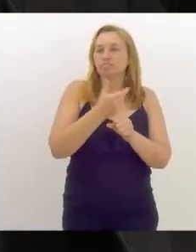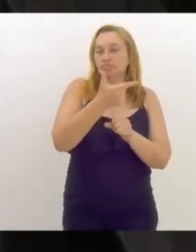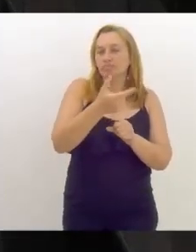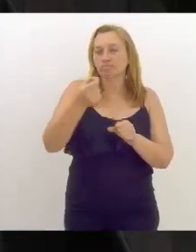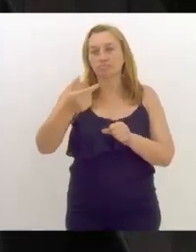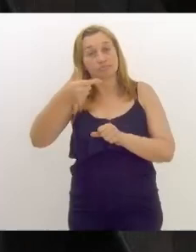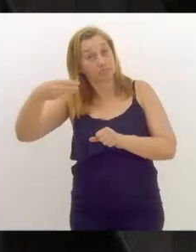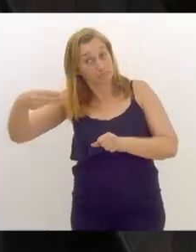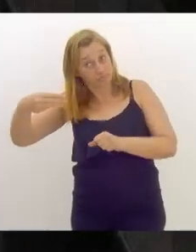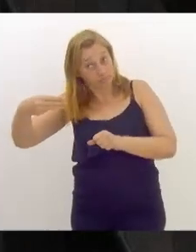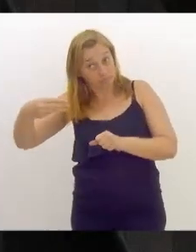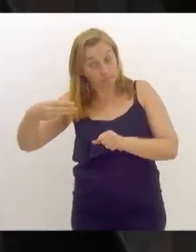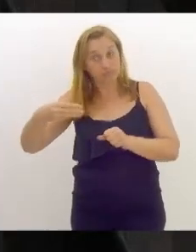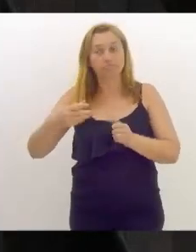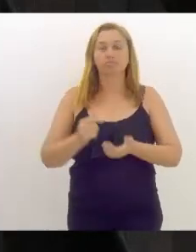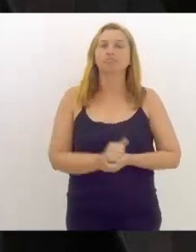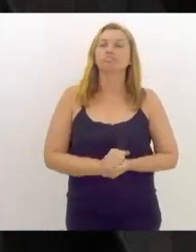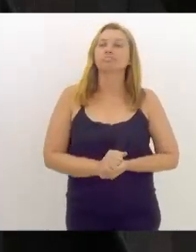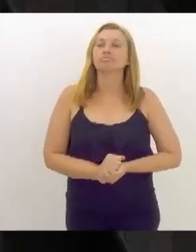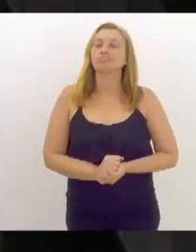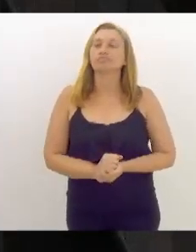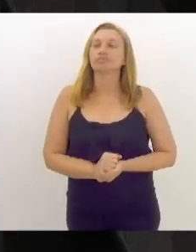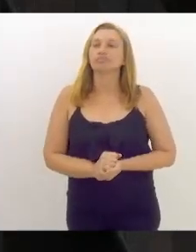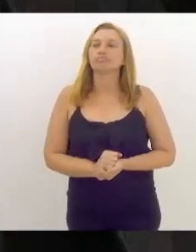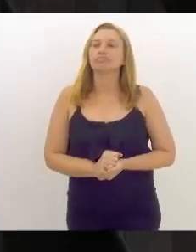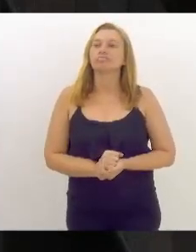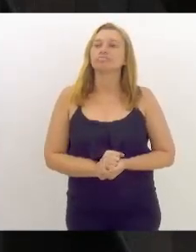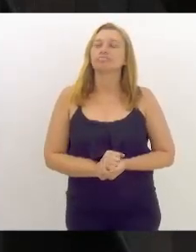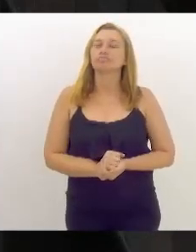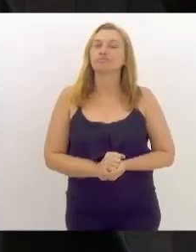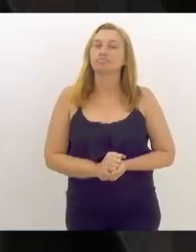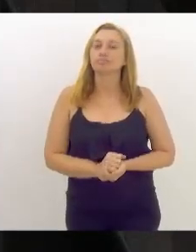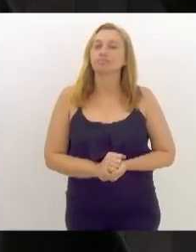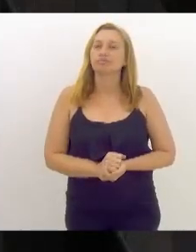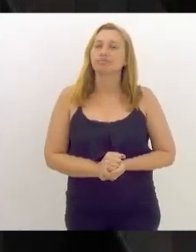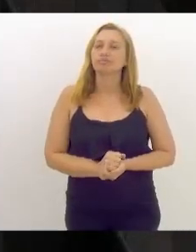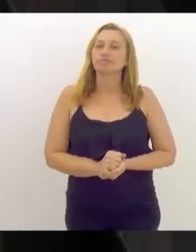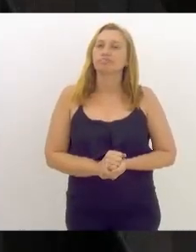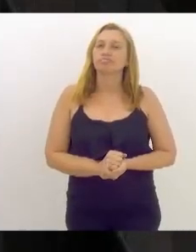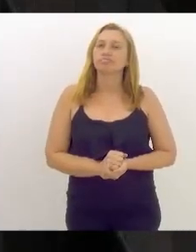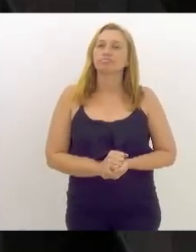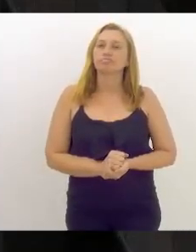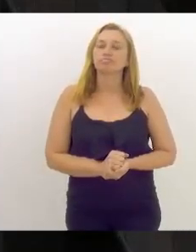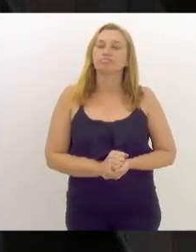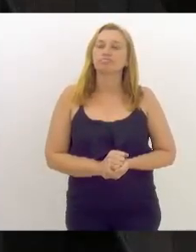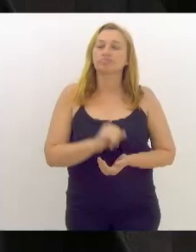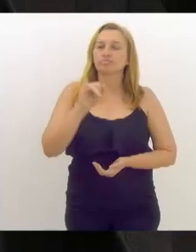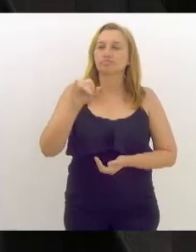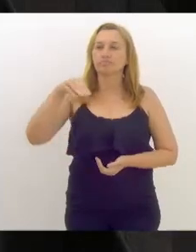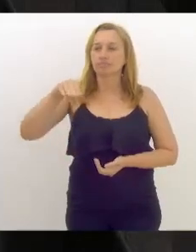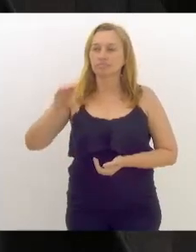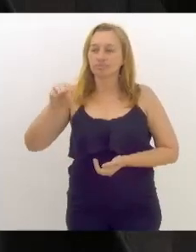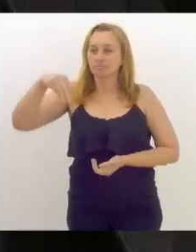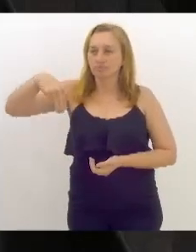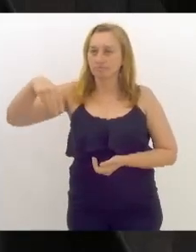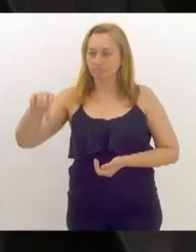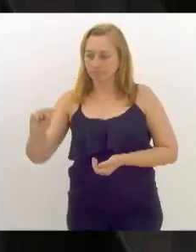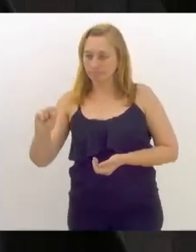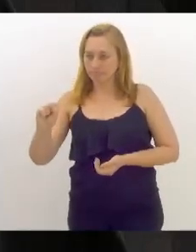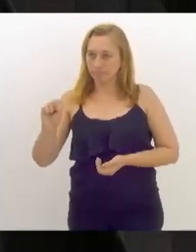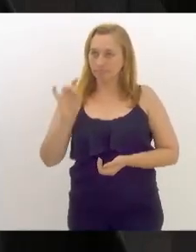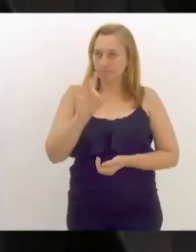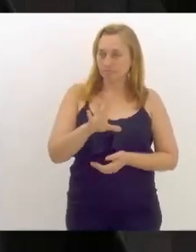2023, o orçamento se respaldar, a previsão de receita do ICMS, só a parte